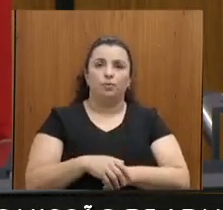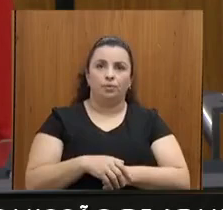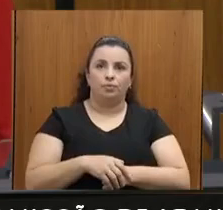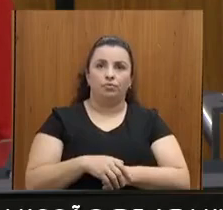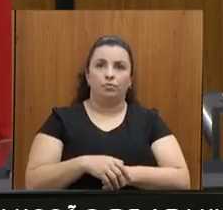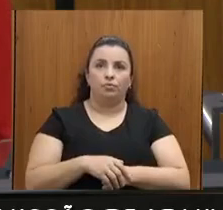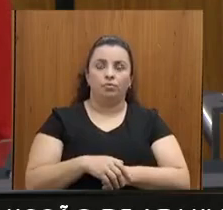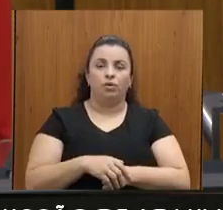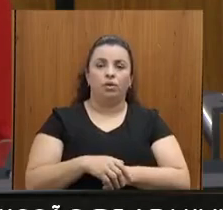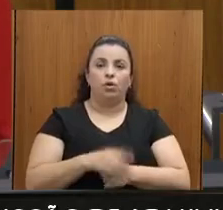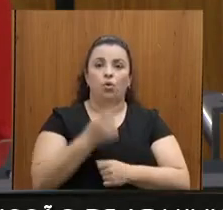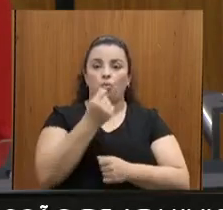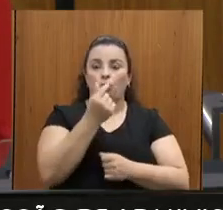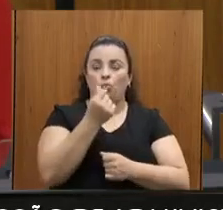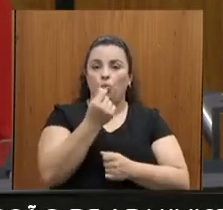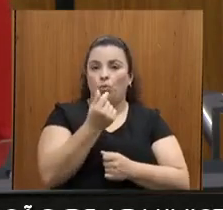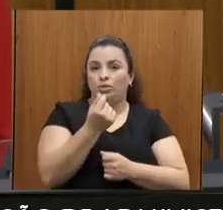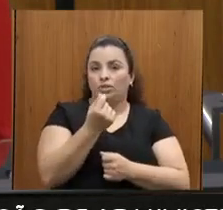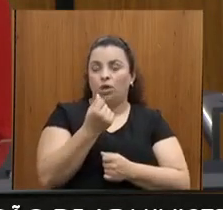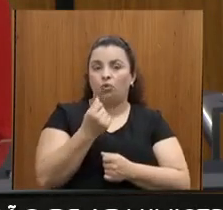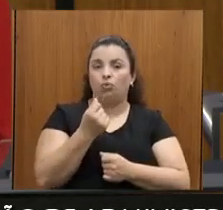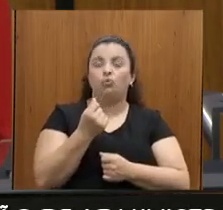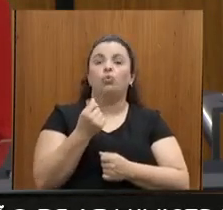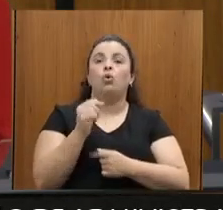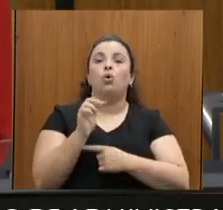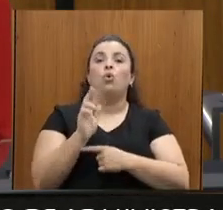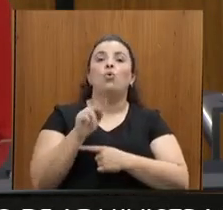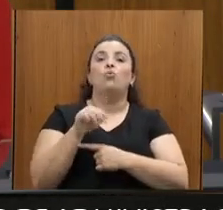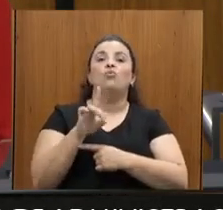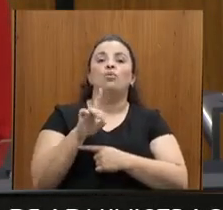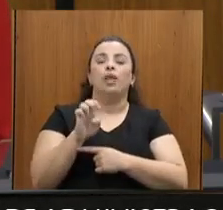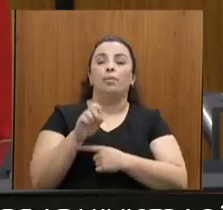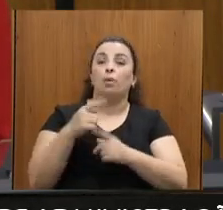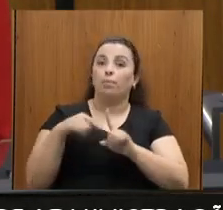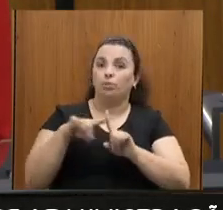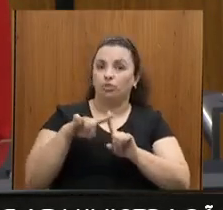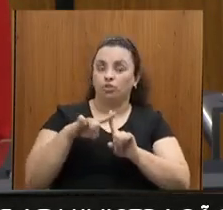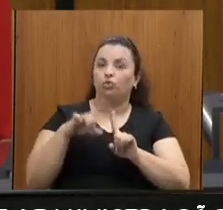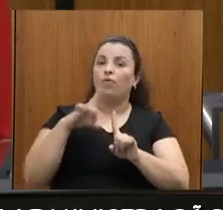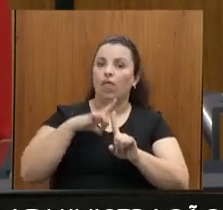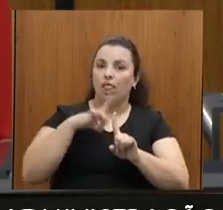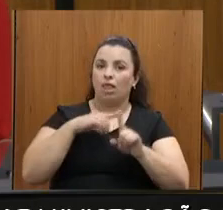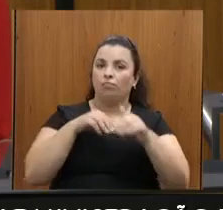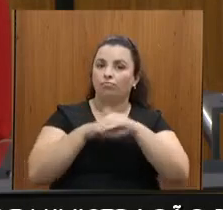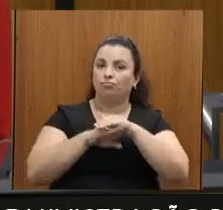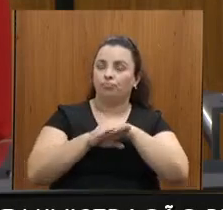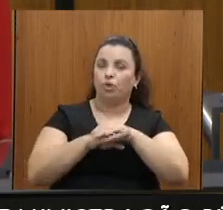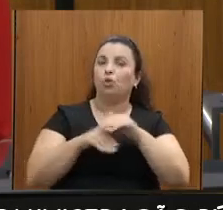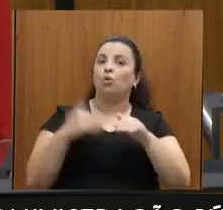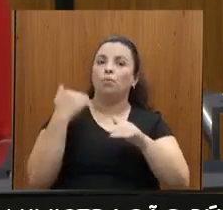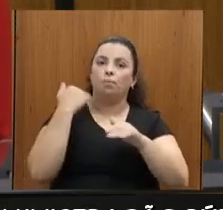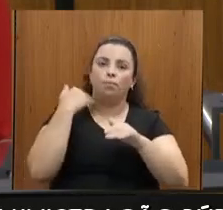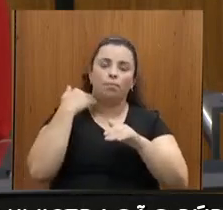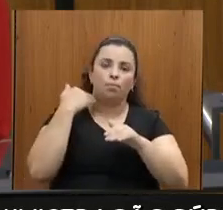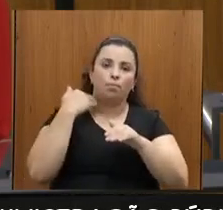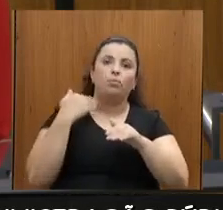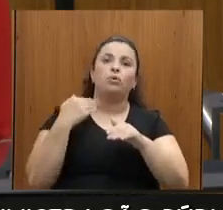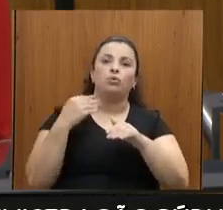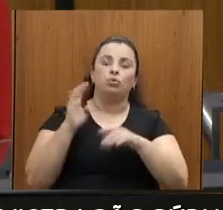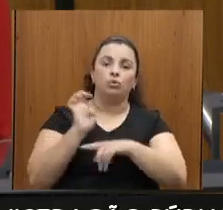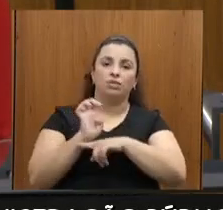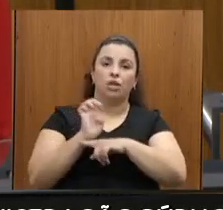Saldo do Fundeb. Positivo. Tem na conta do governo do Estado R 1.470